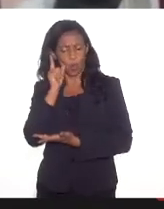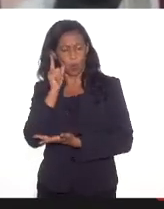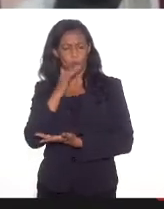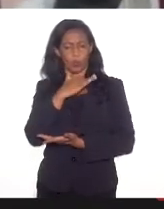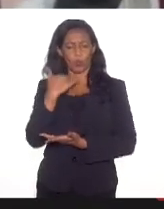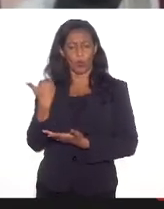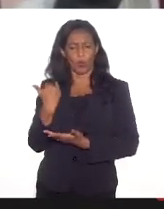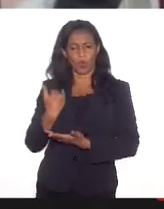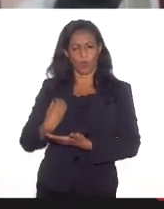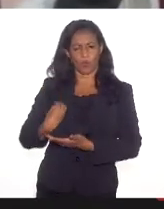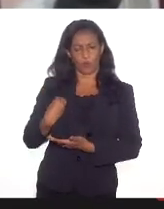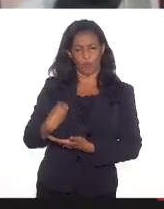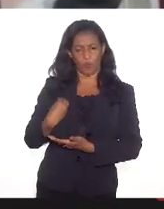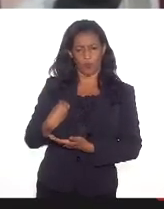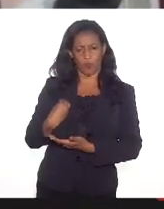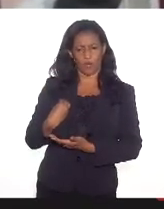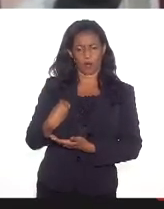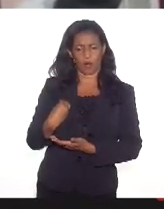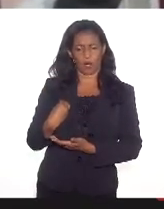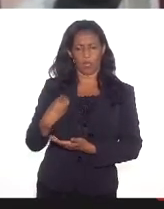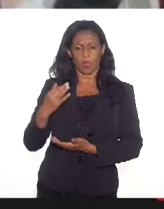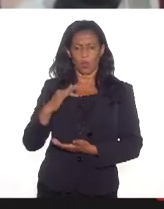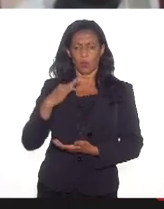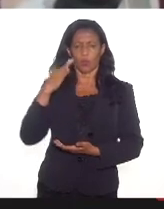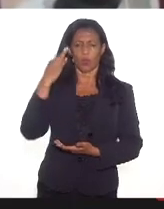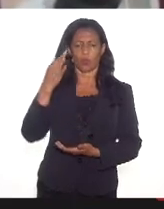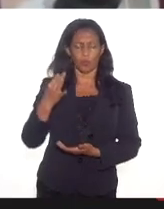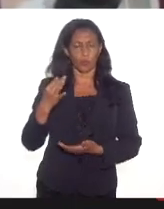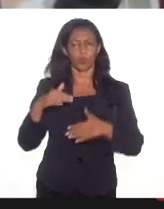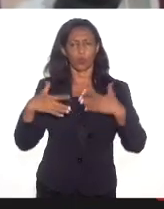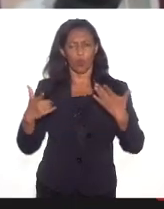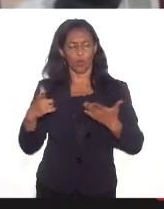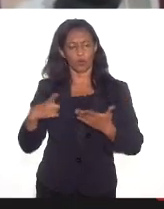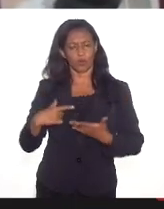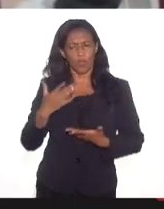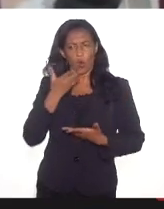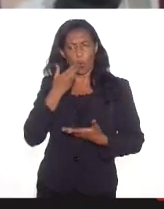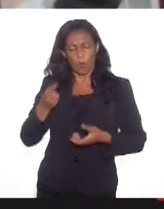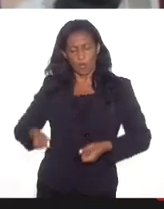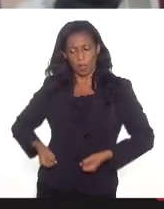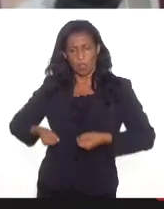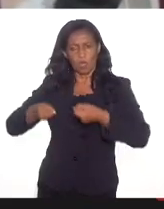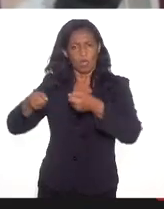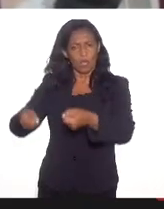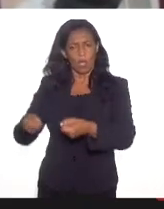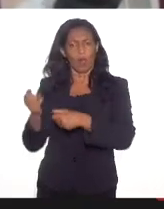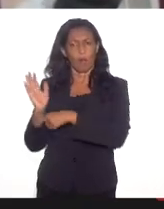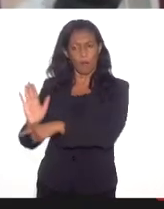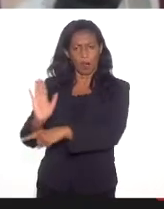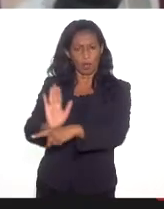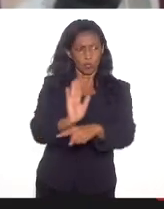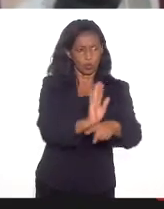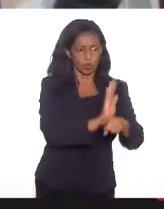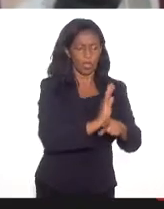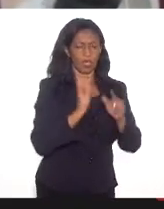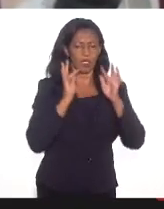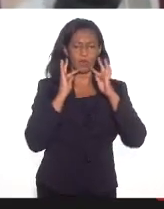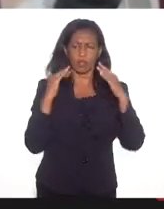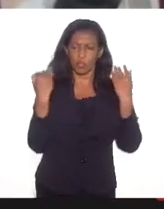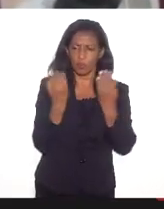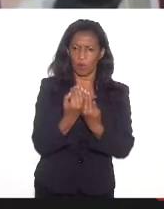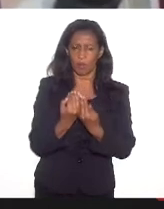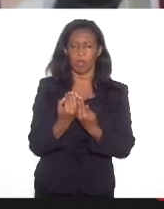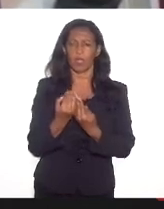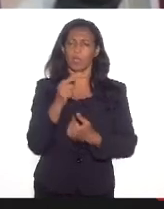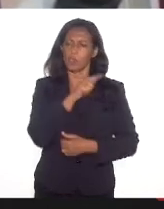o dia que houver para si uma renda básica suficiente para atender as suas necessidades de paz essa pessoa